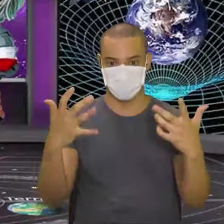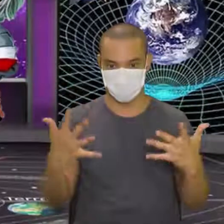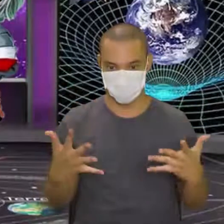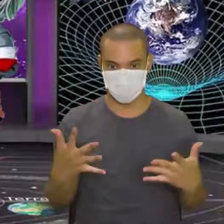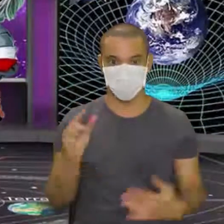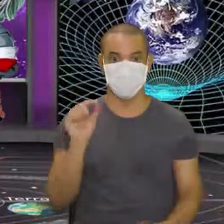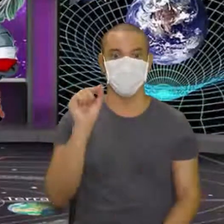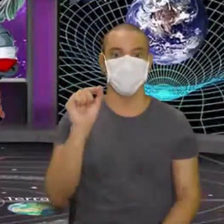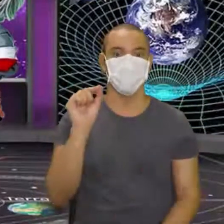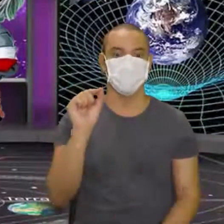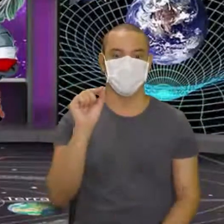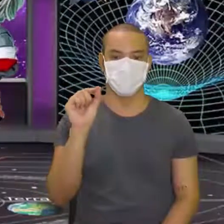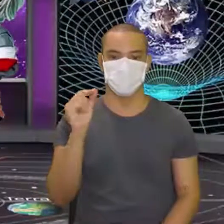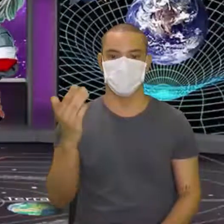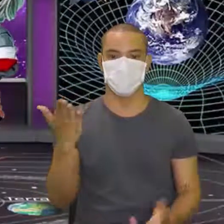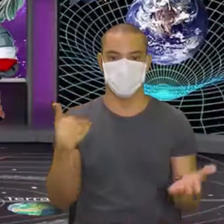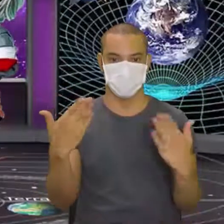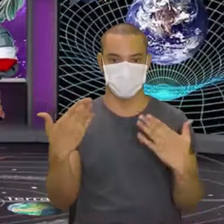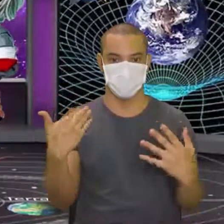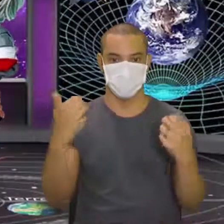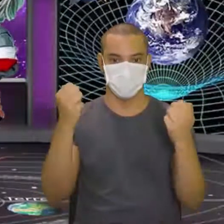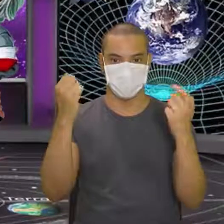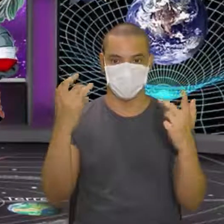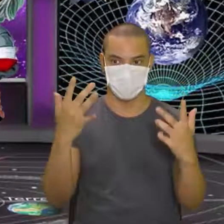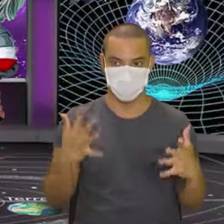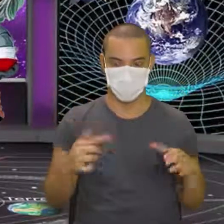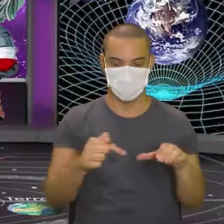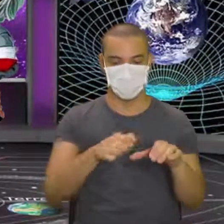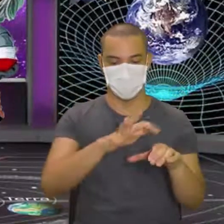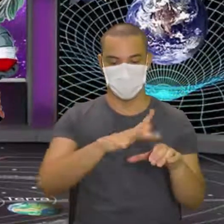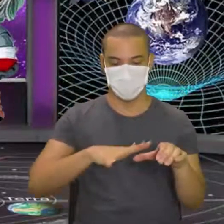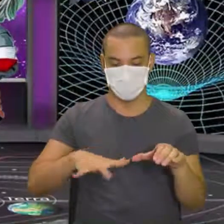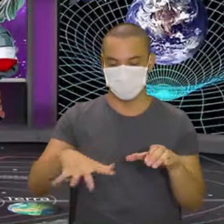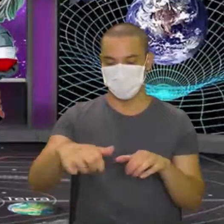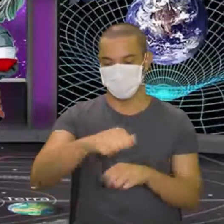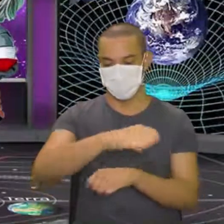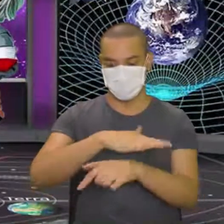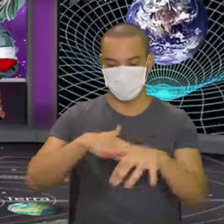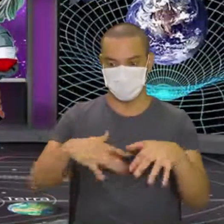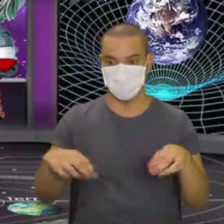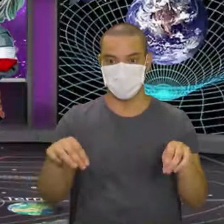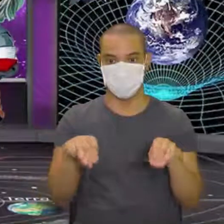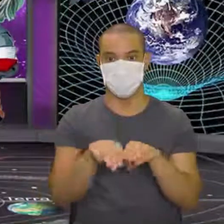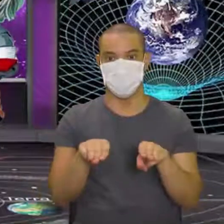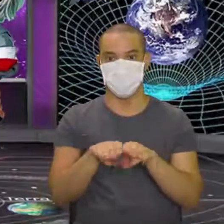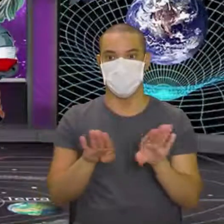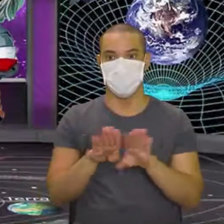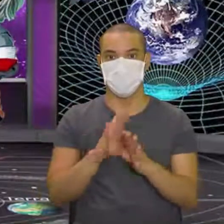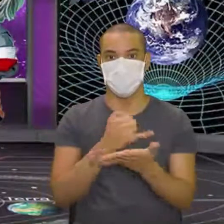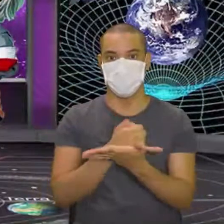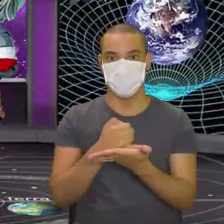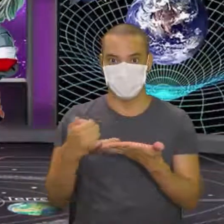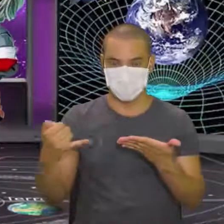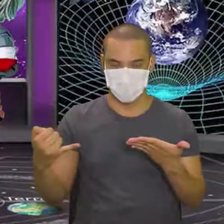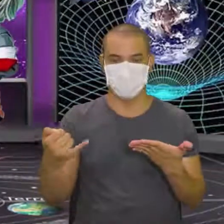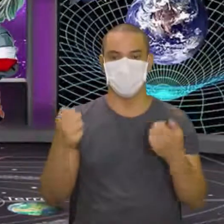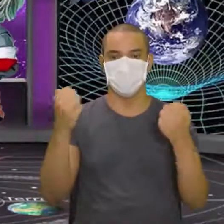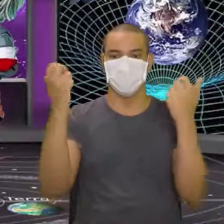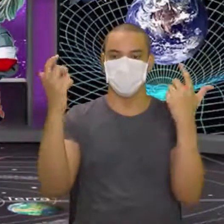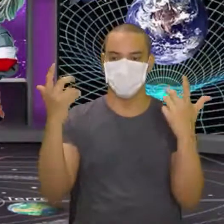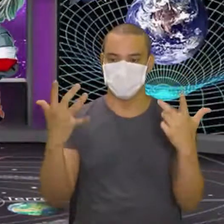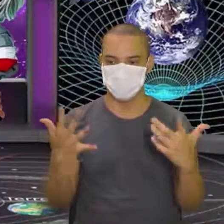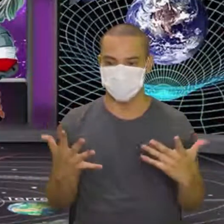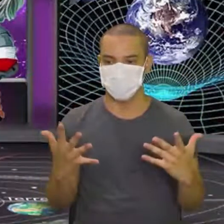estávamos conversando sobre campo magnético. Nós vimos as primeiras introduções à definição do campo